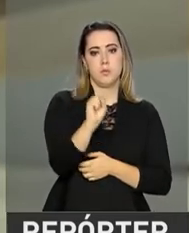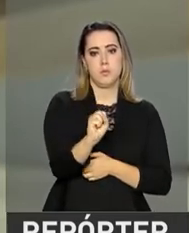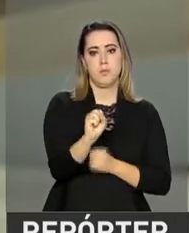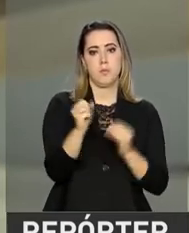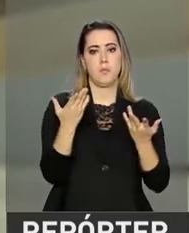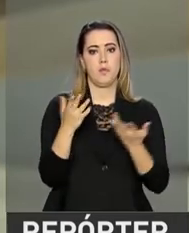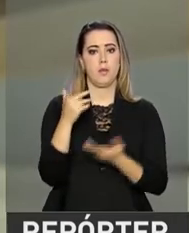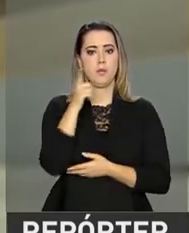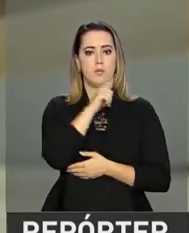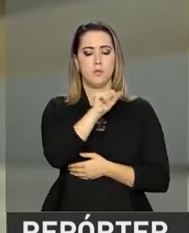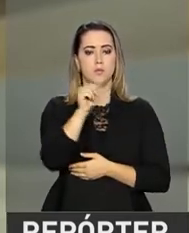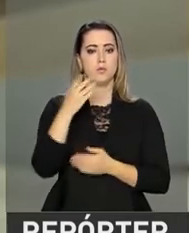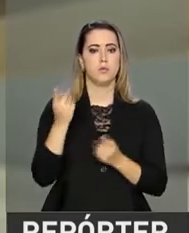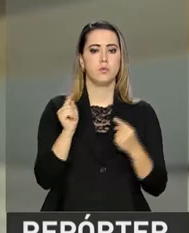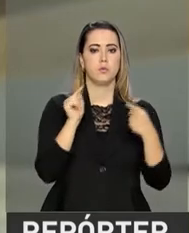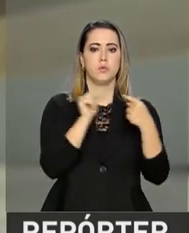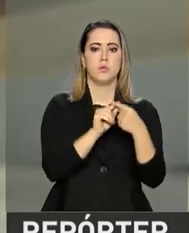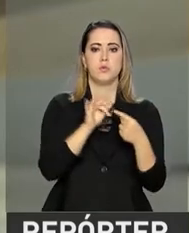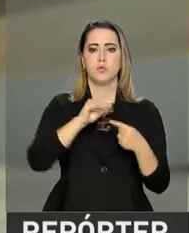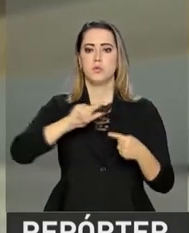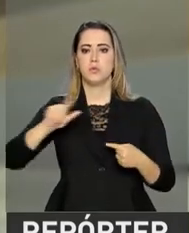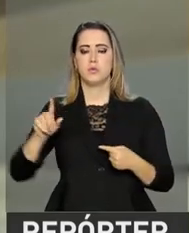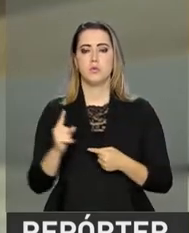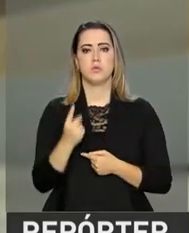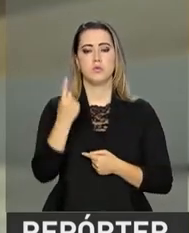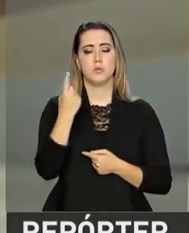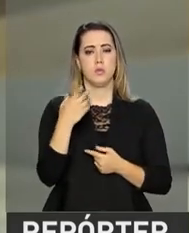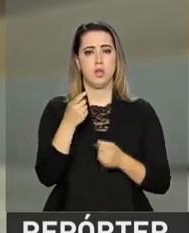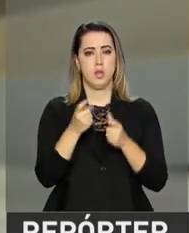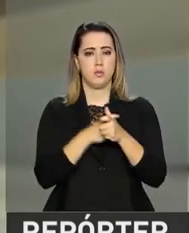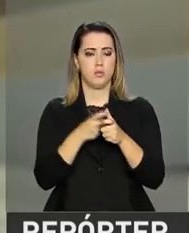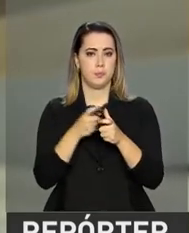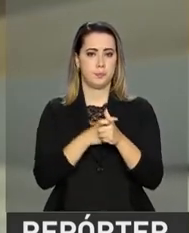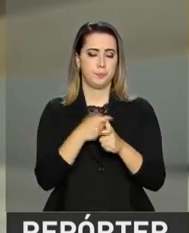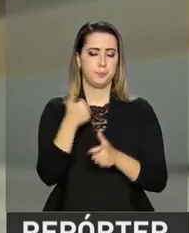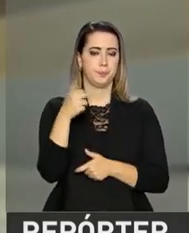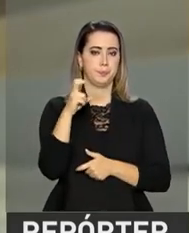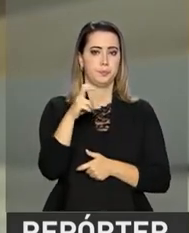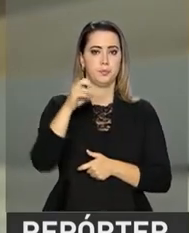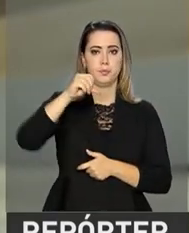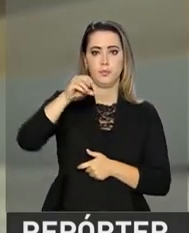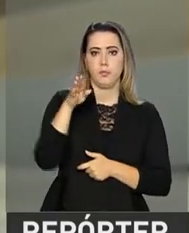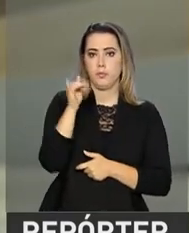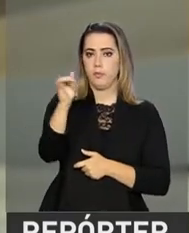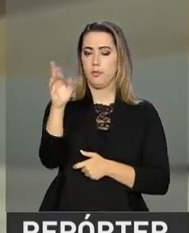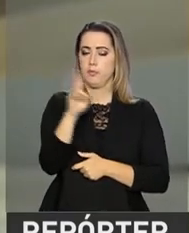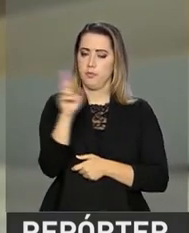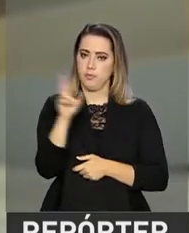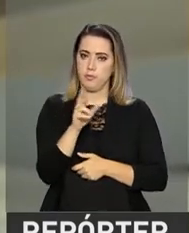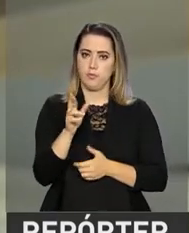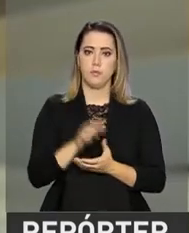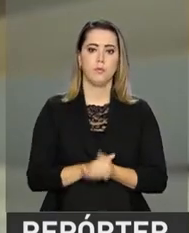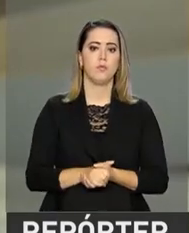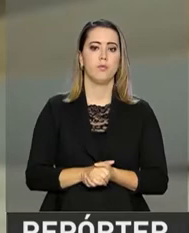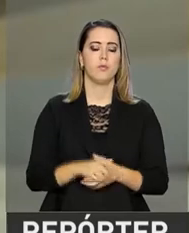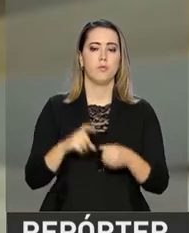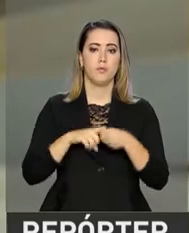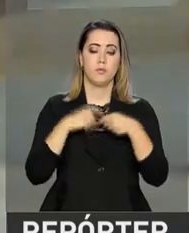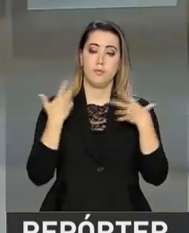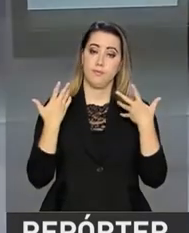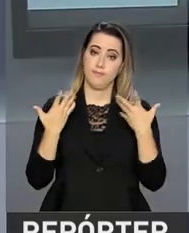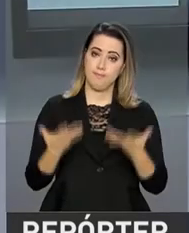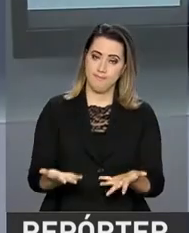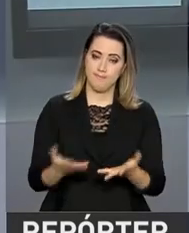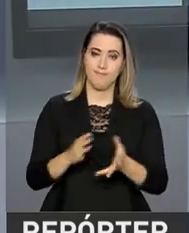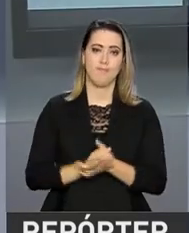governo chegar à meta fiscal que é de um déficit de 159 bilhões de reais eu voto com